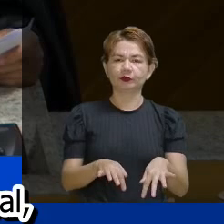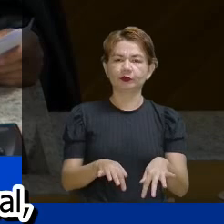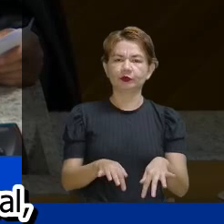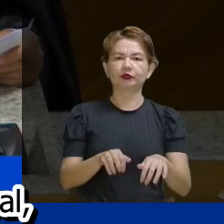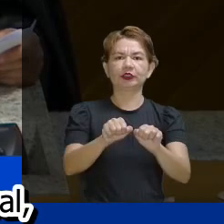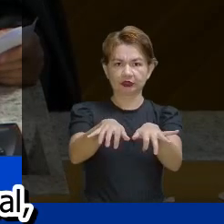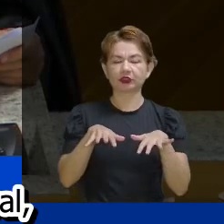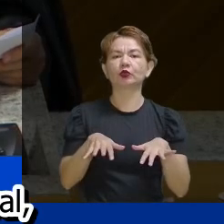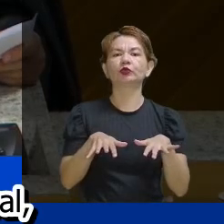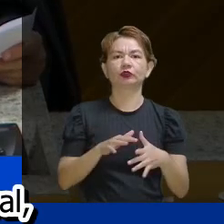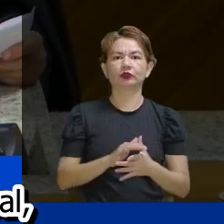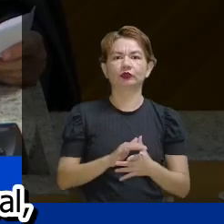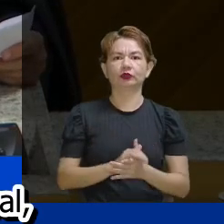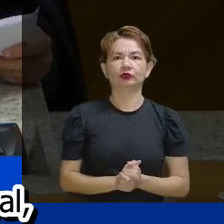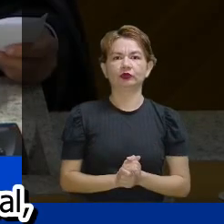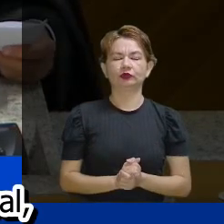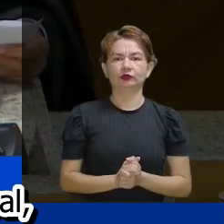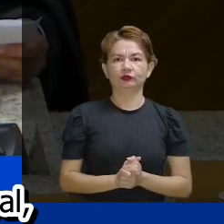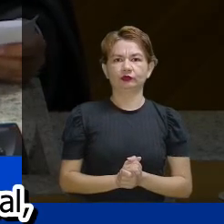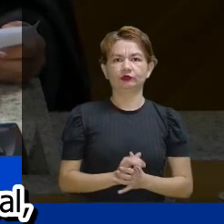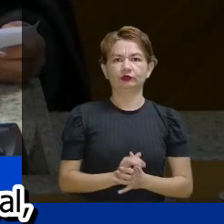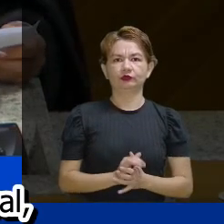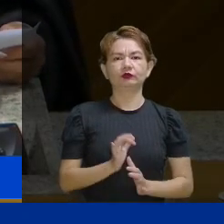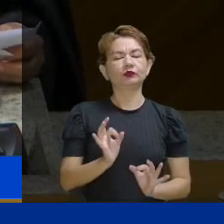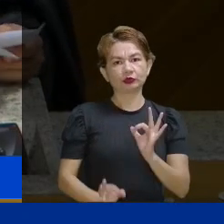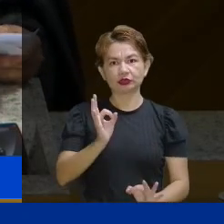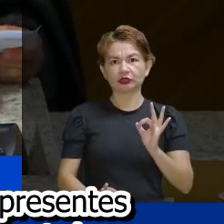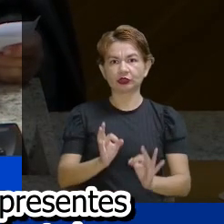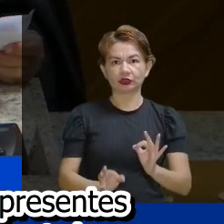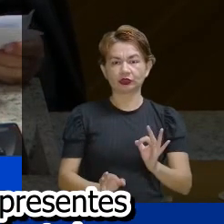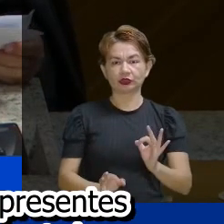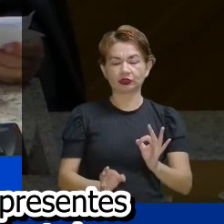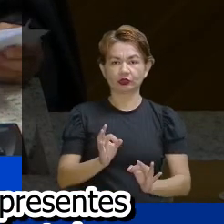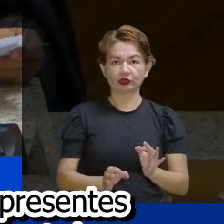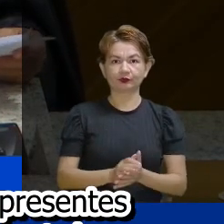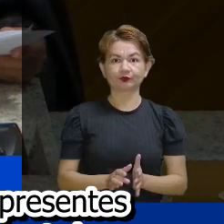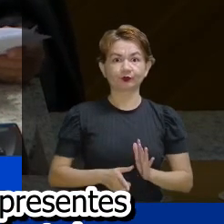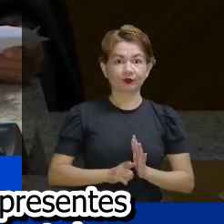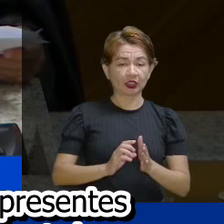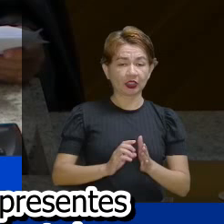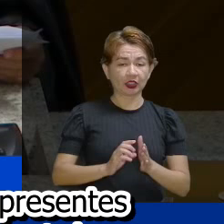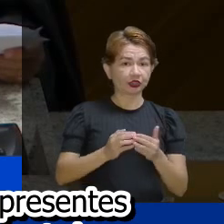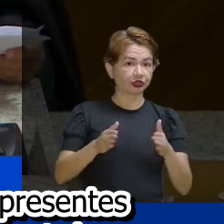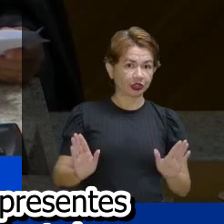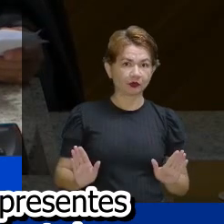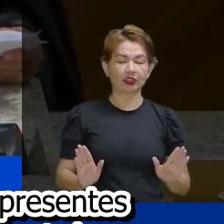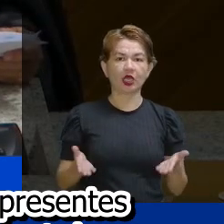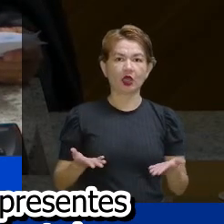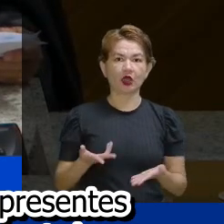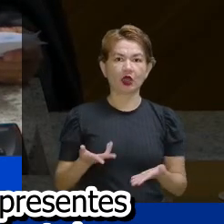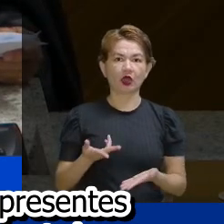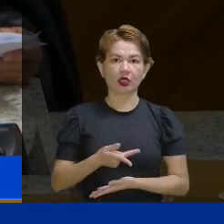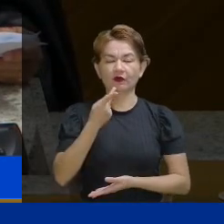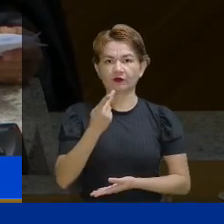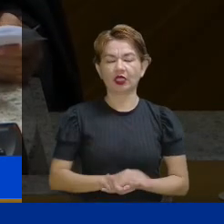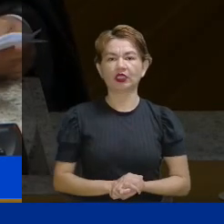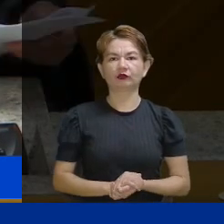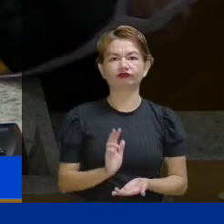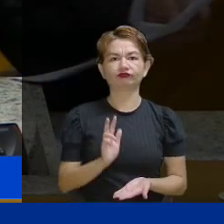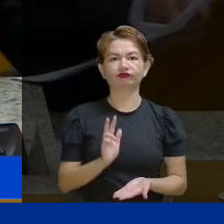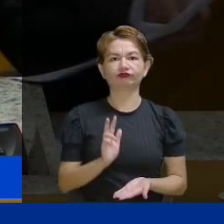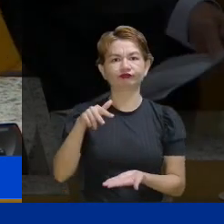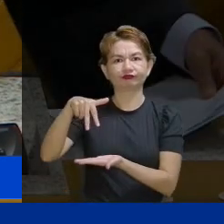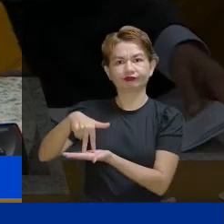encerrada essa sessão judiciária. E antes de abrir a outra sessão, eu passo a palavra ao cerimonial.